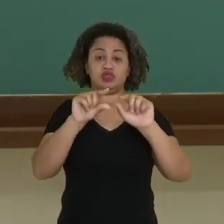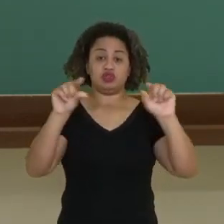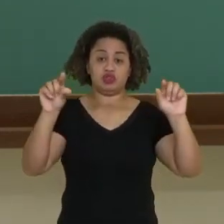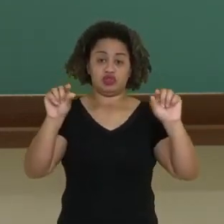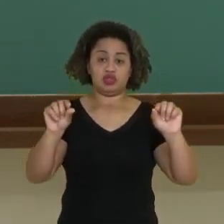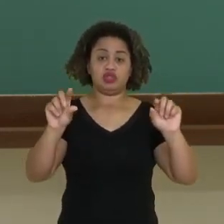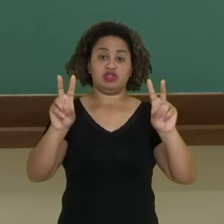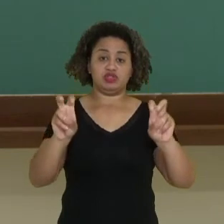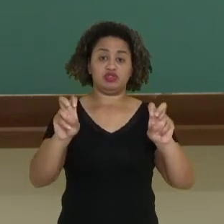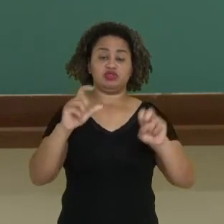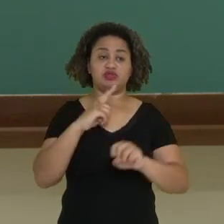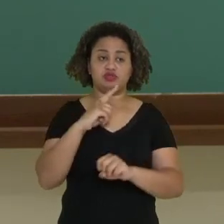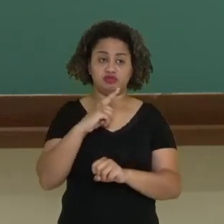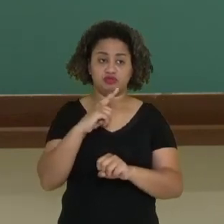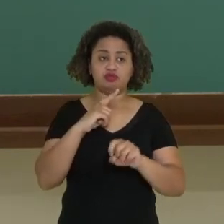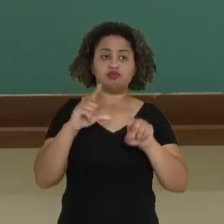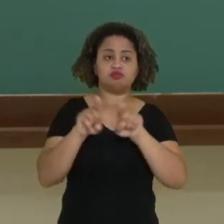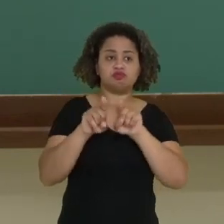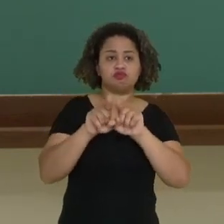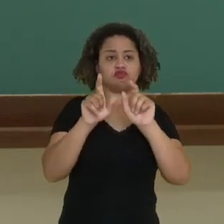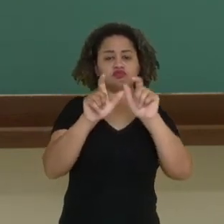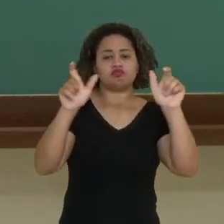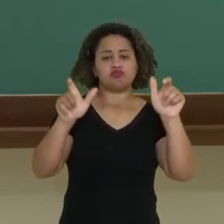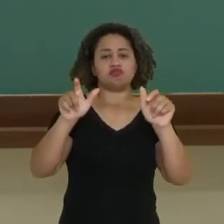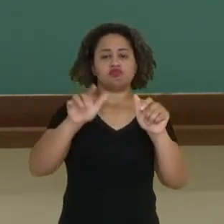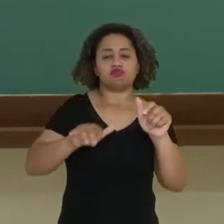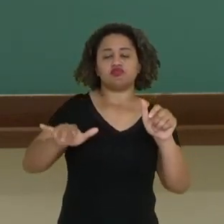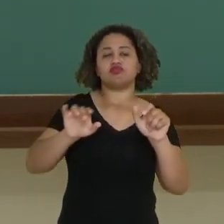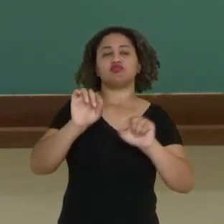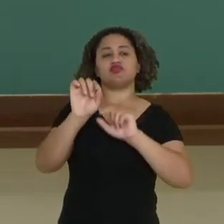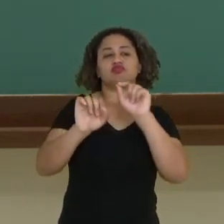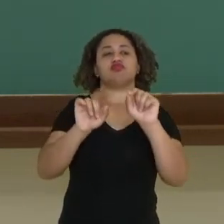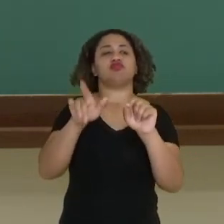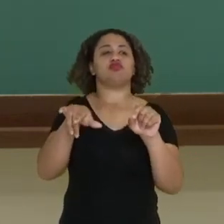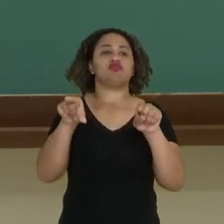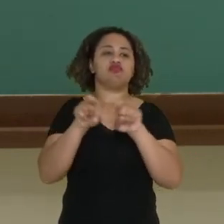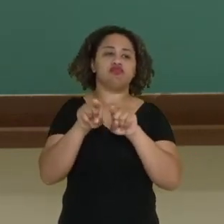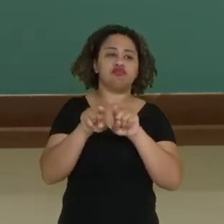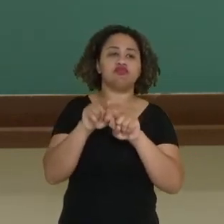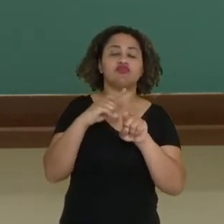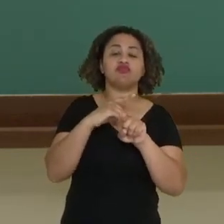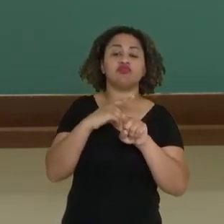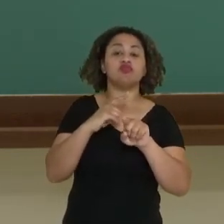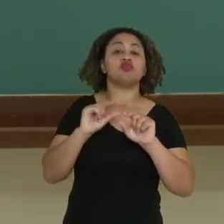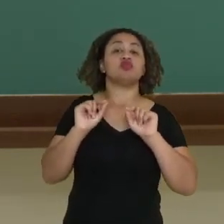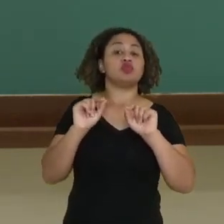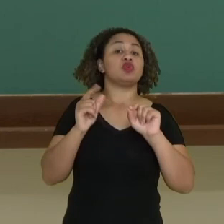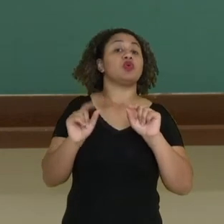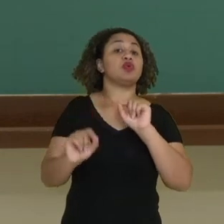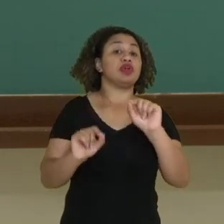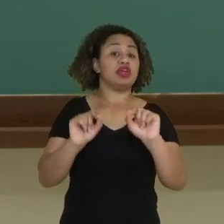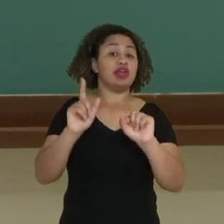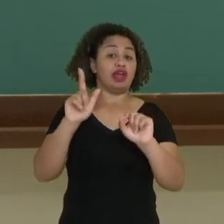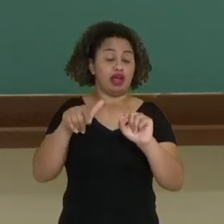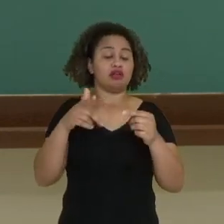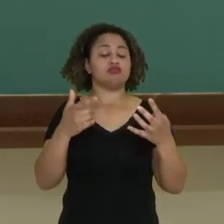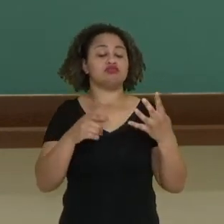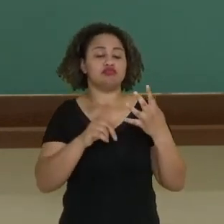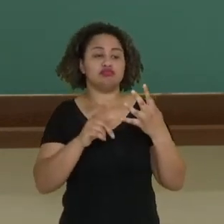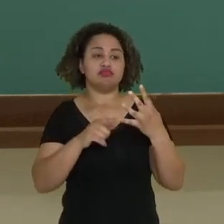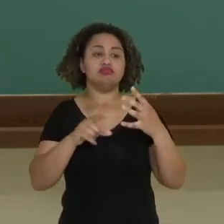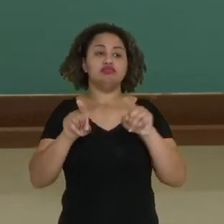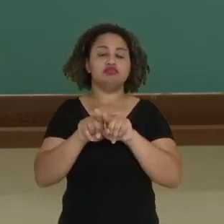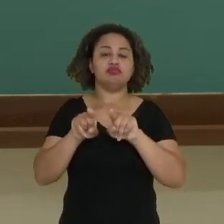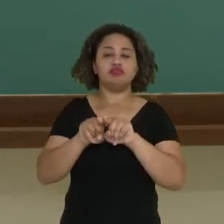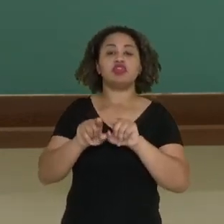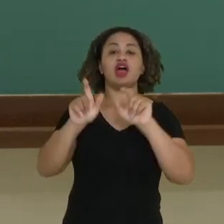infográfico produzem, né? Na maioria dos casos possuem a indicação a que se refere. A